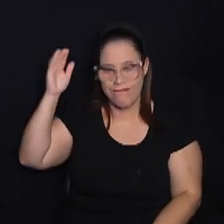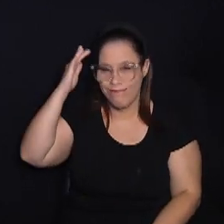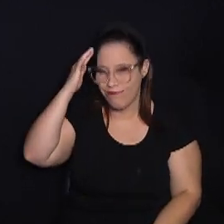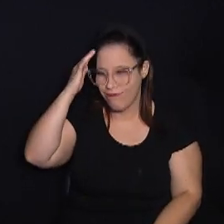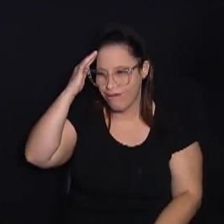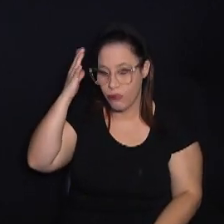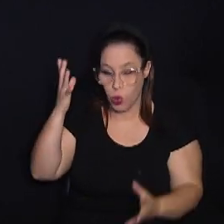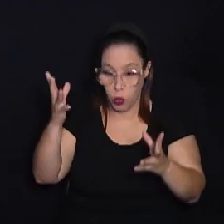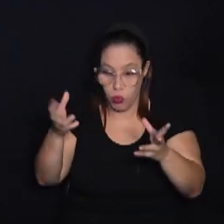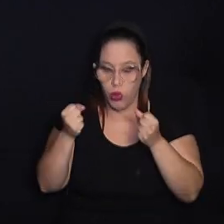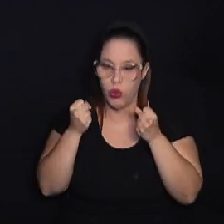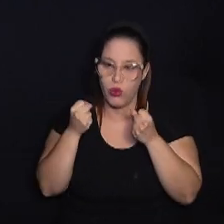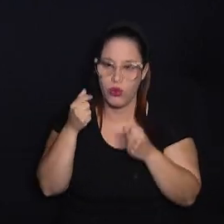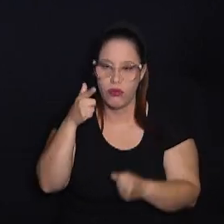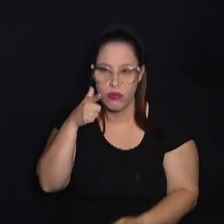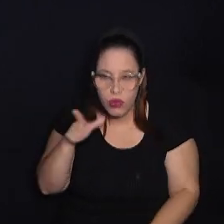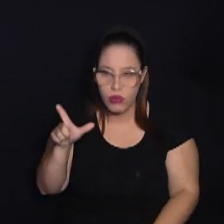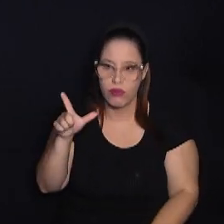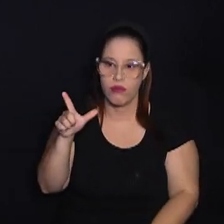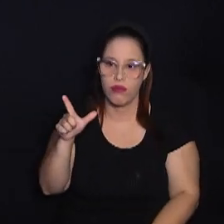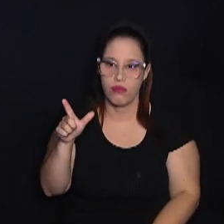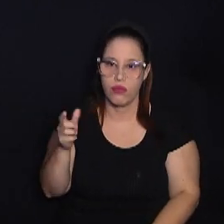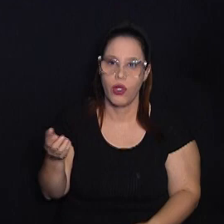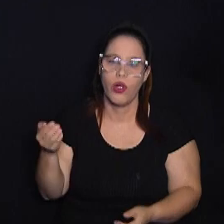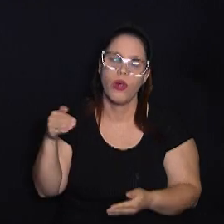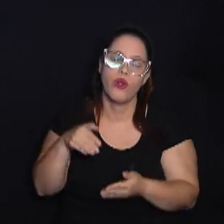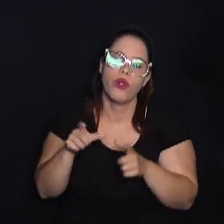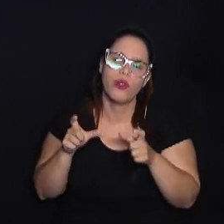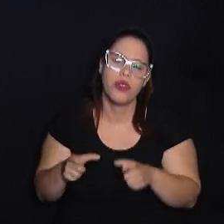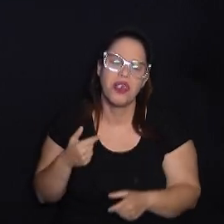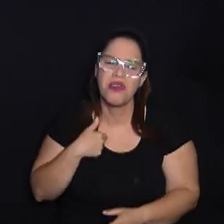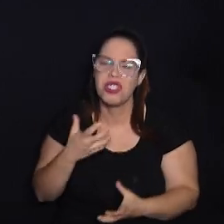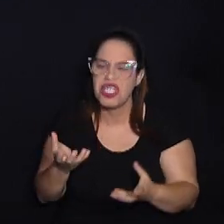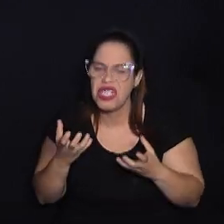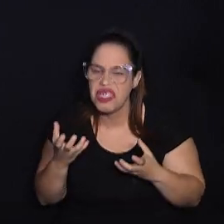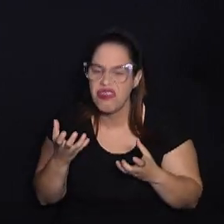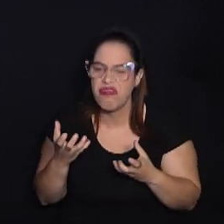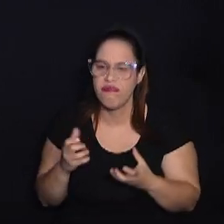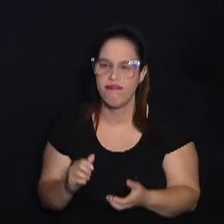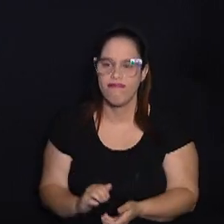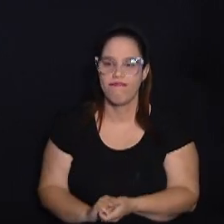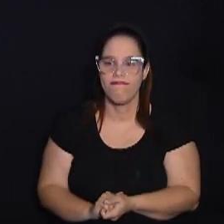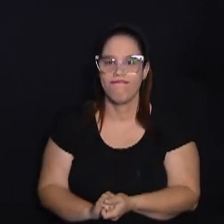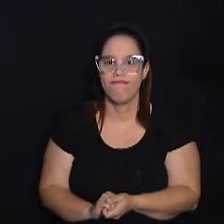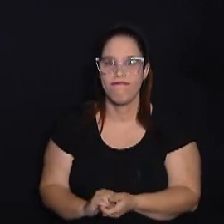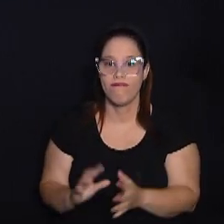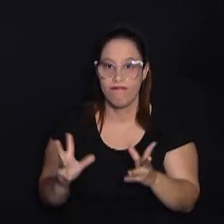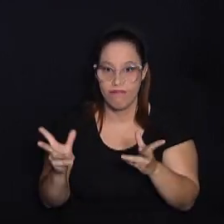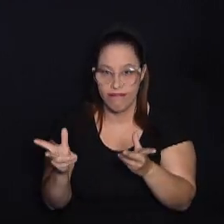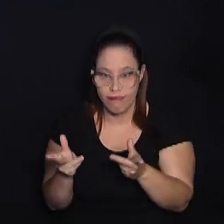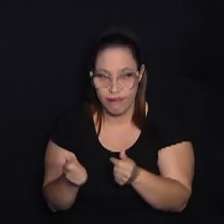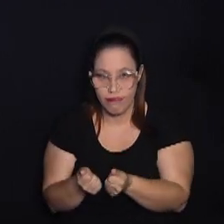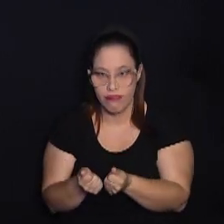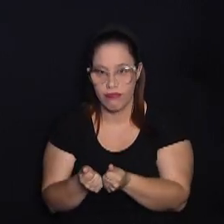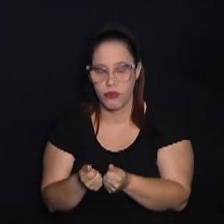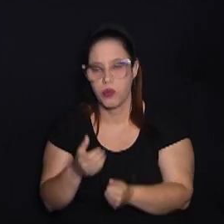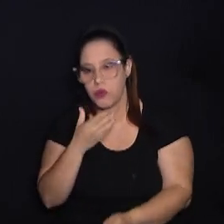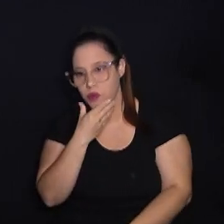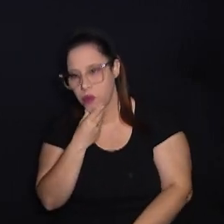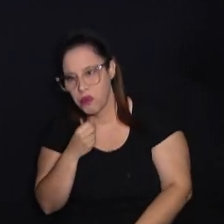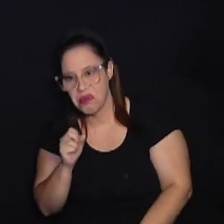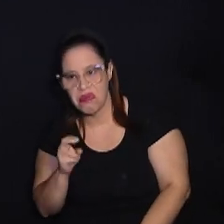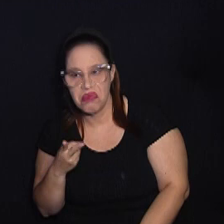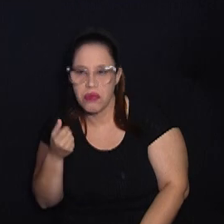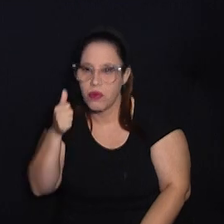o que quiser, porque o nosso lugar é onde a gente quer, né? E espero que todos, tanto os homens quanto